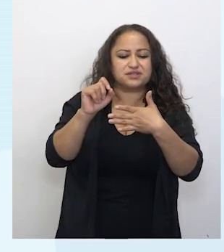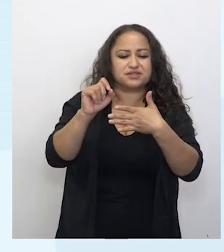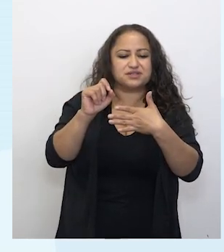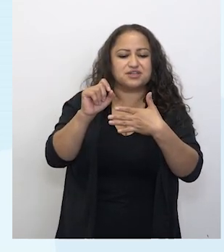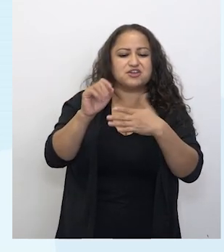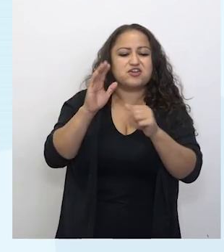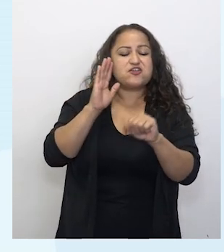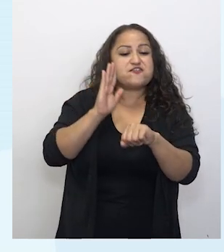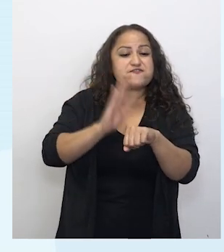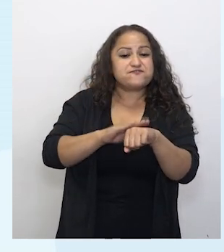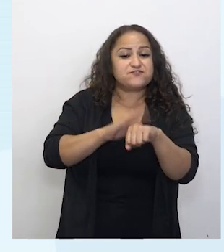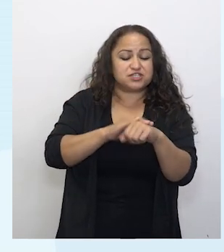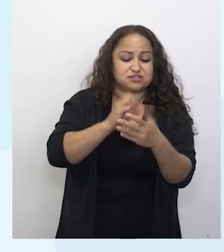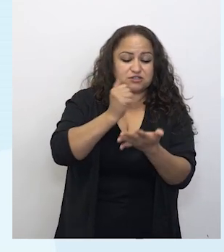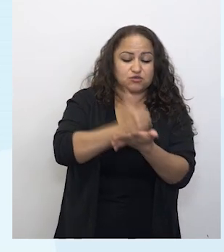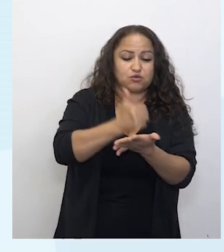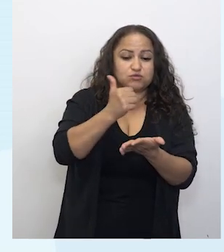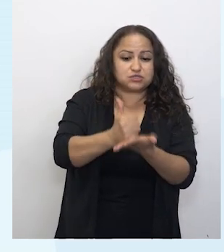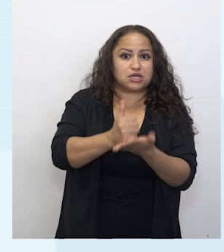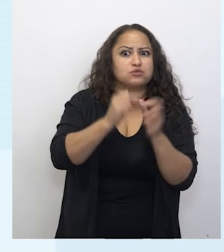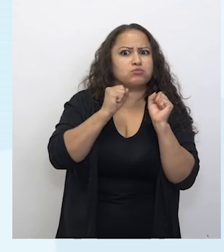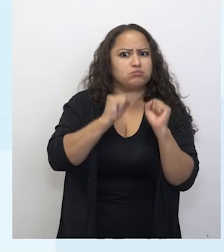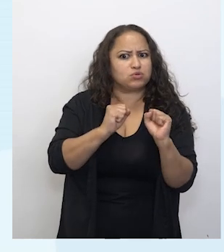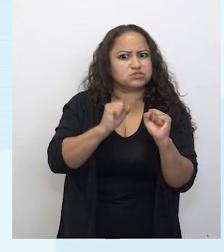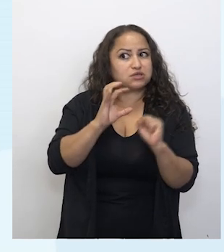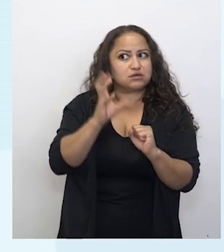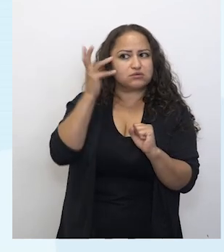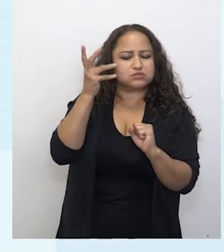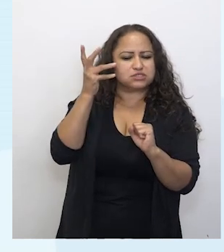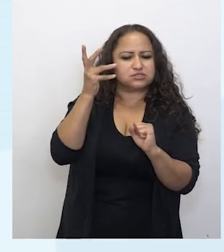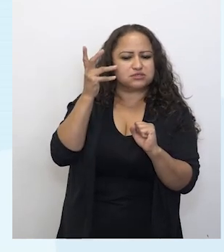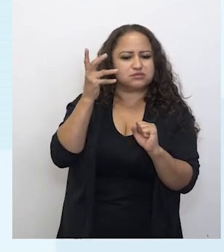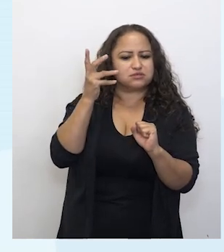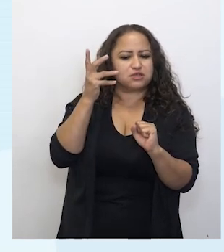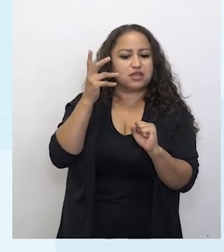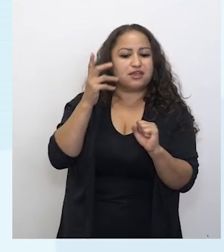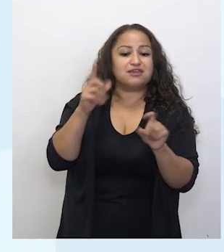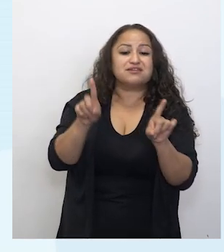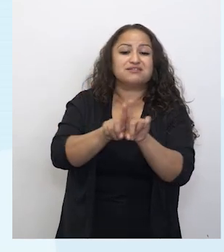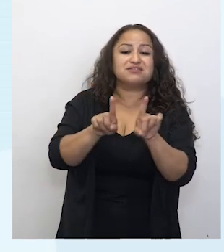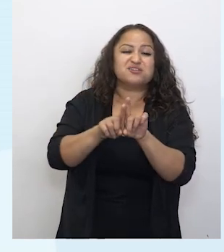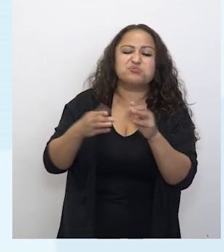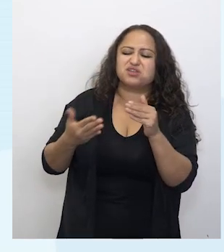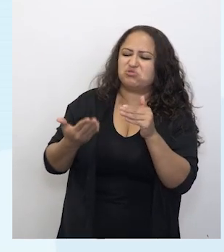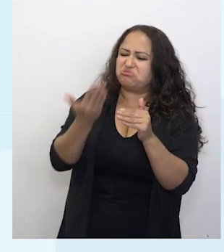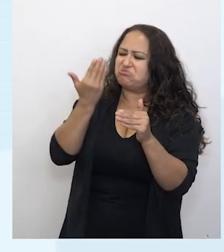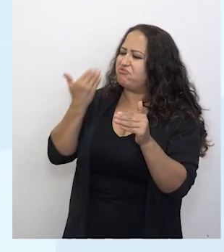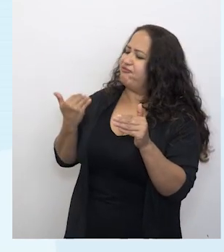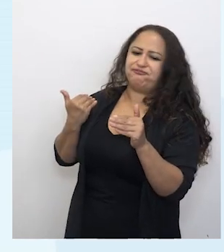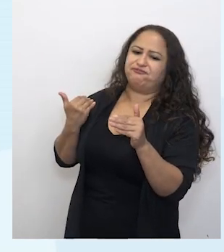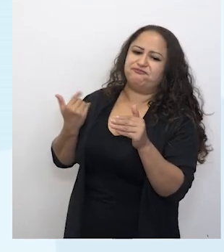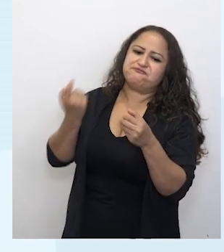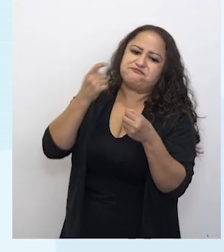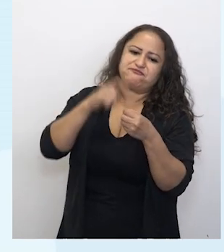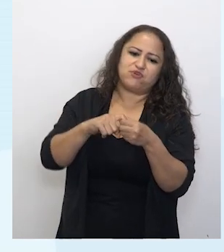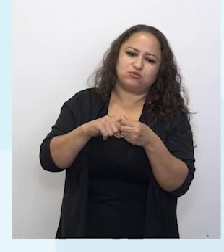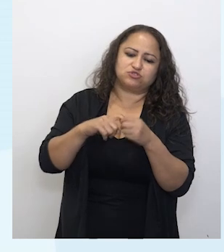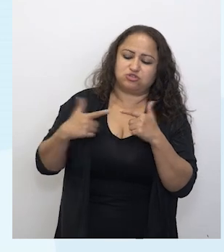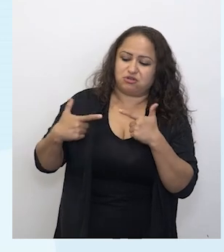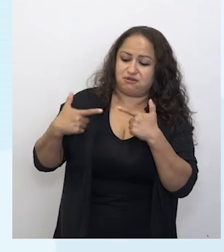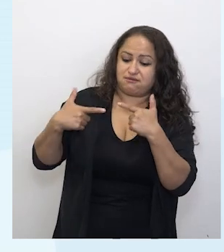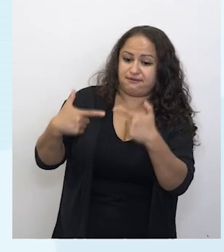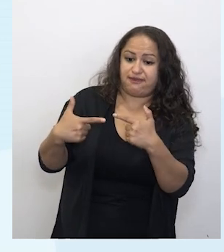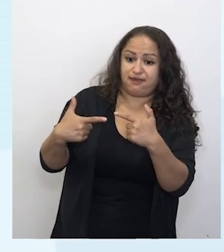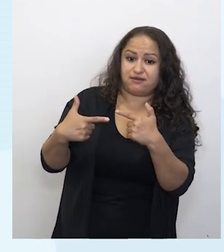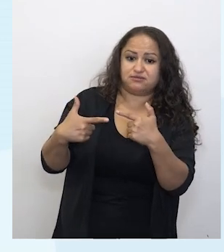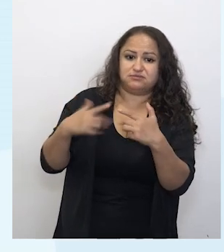esse contrato seja cumprido, né? De modo que não se regresse àquele estado de violência, de guerra total.